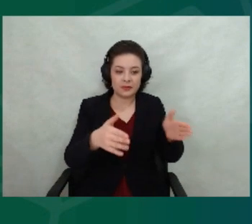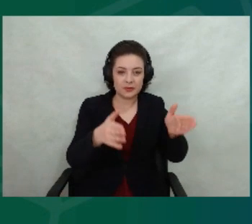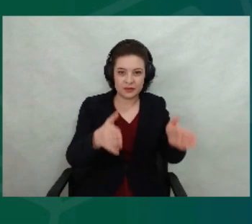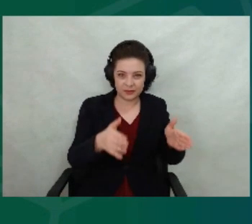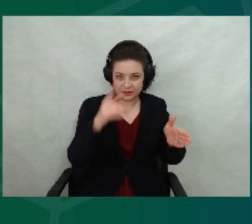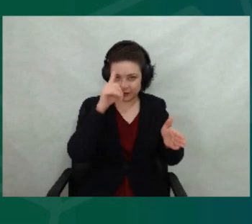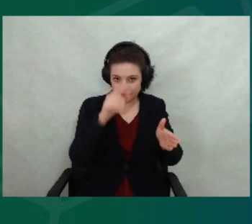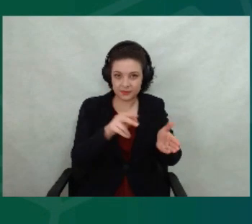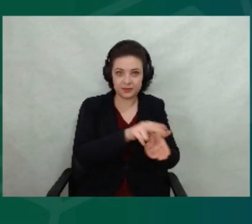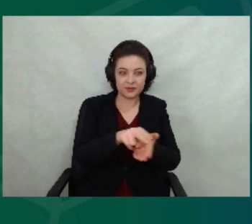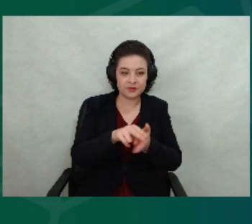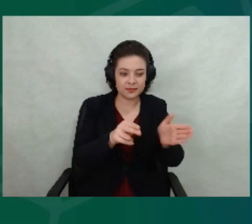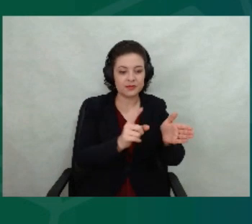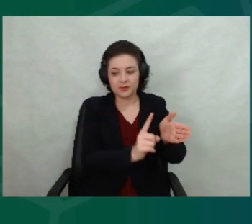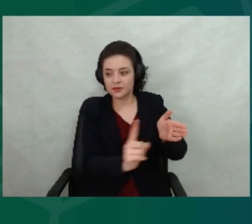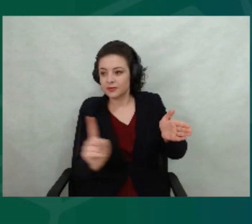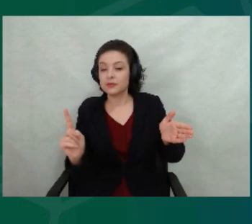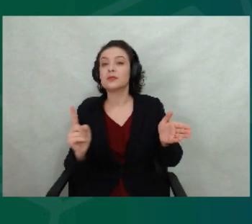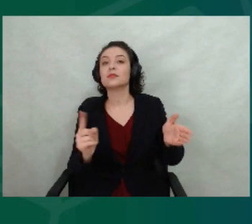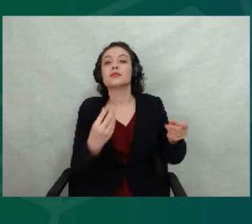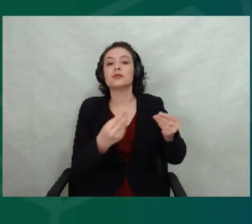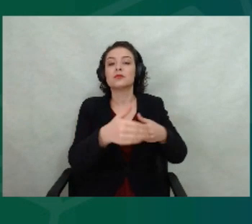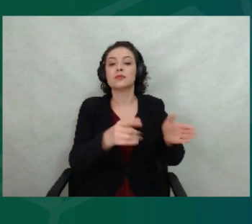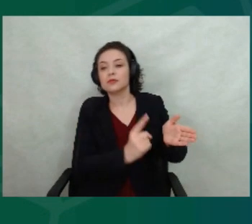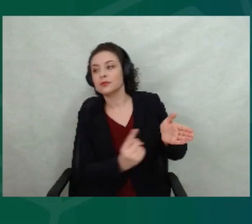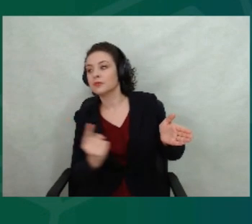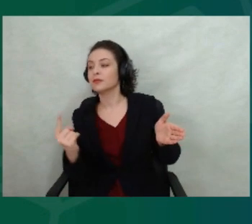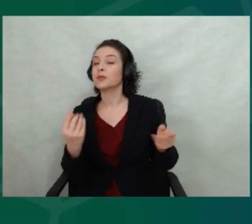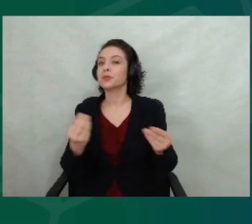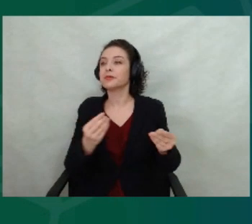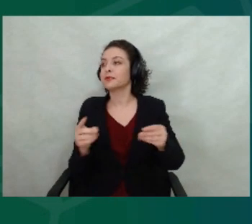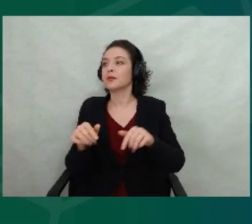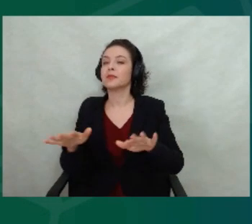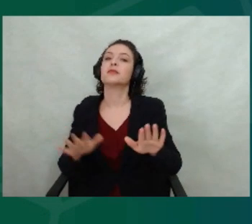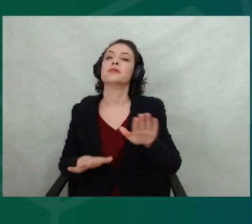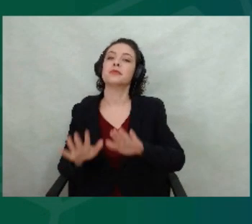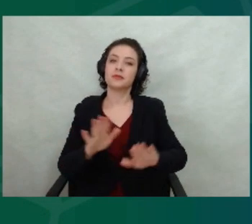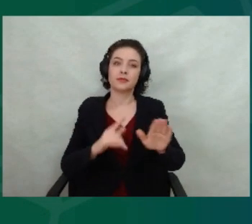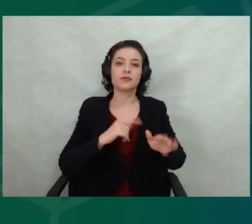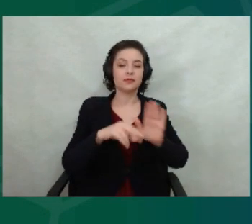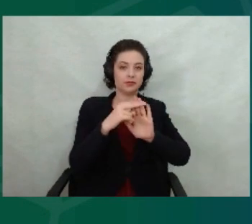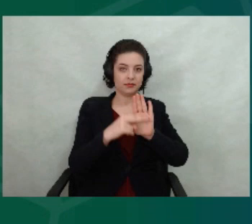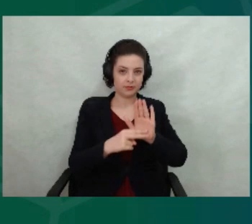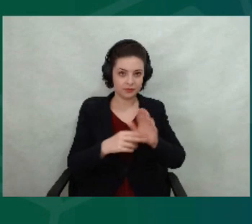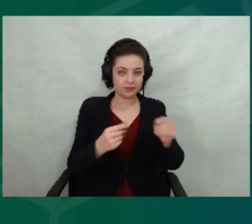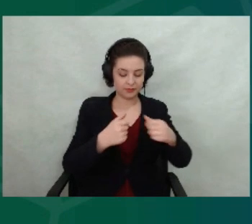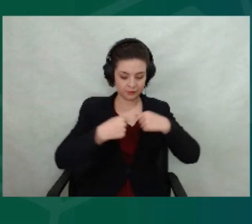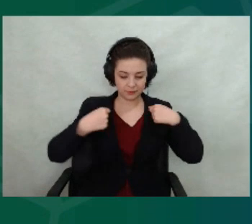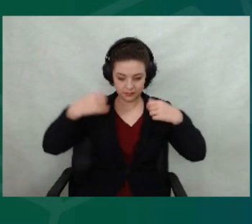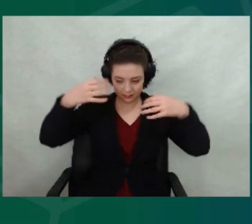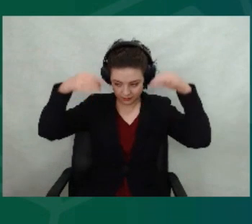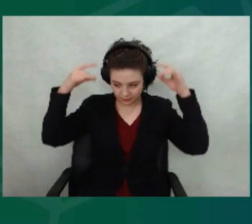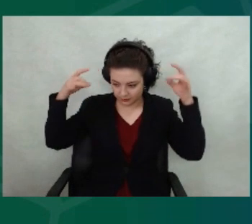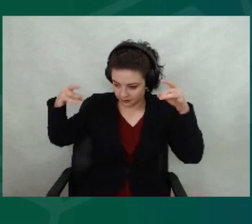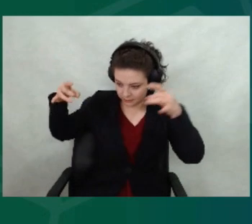está com o vírus ativado, está transmitindo, e nós temos que ter, e tivemos que adotar essa